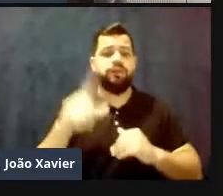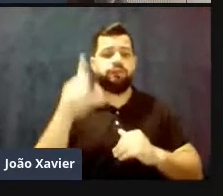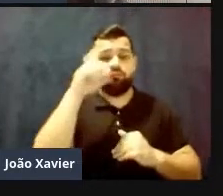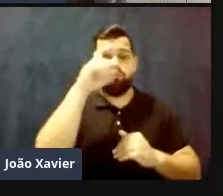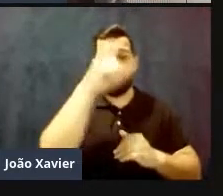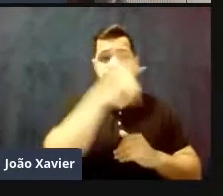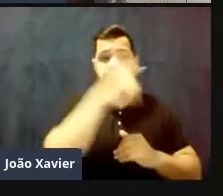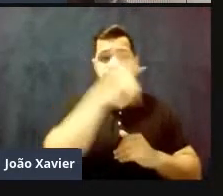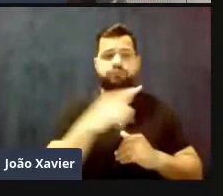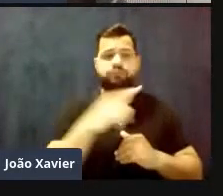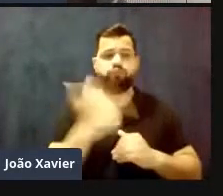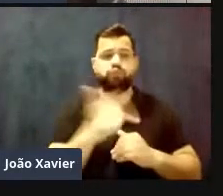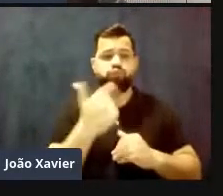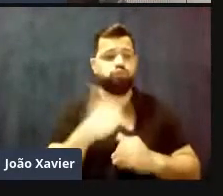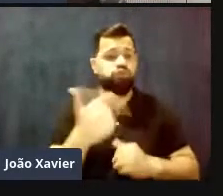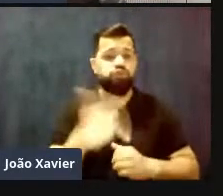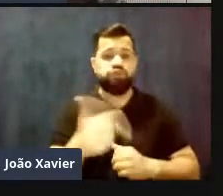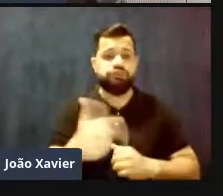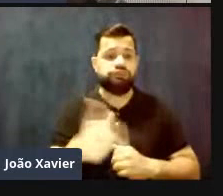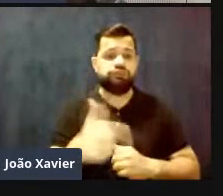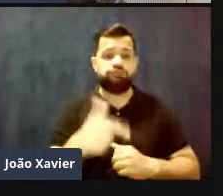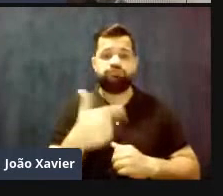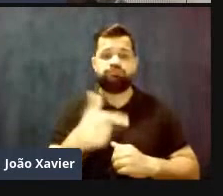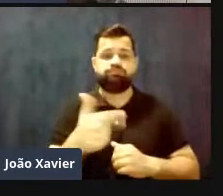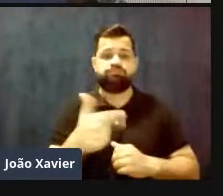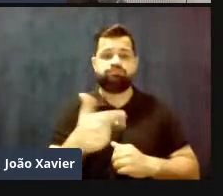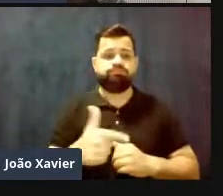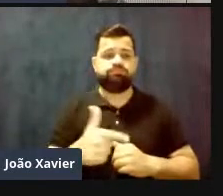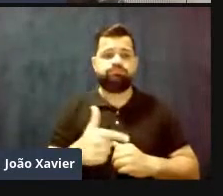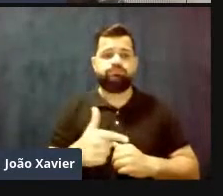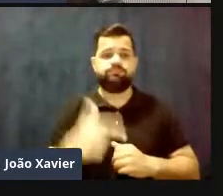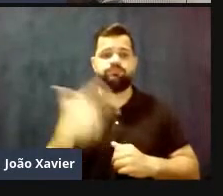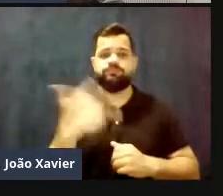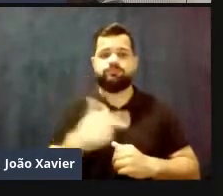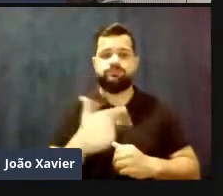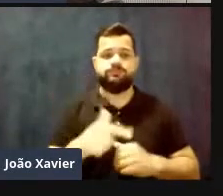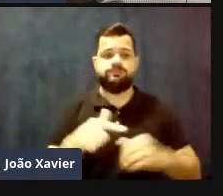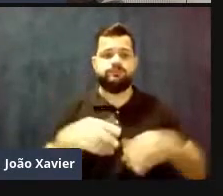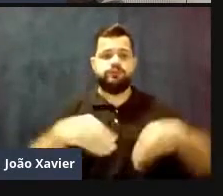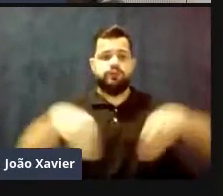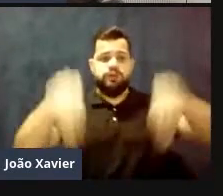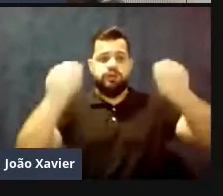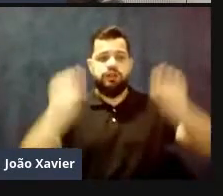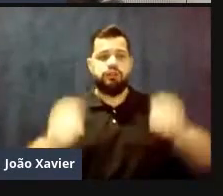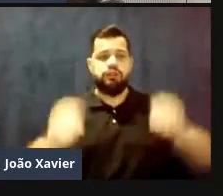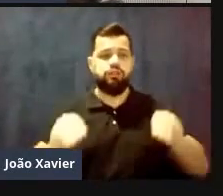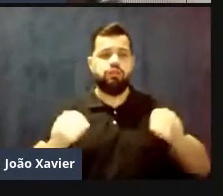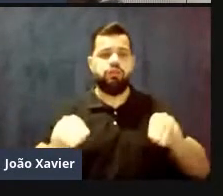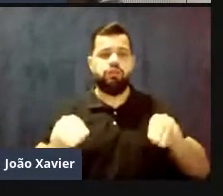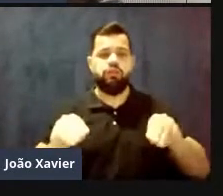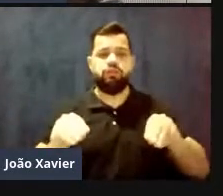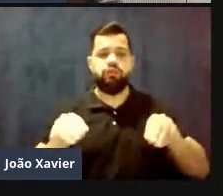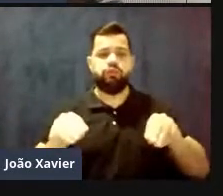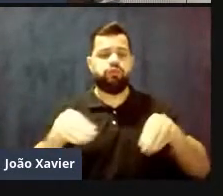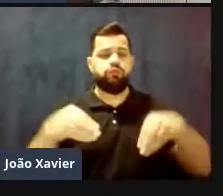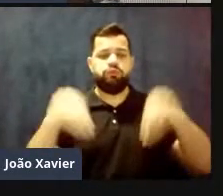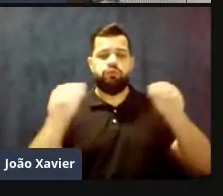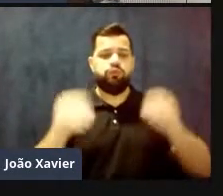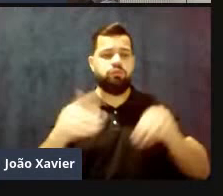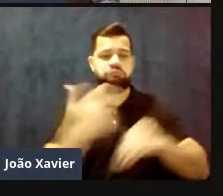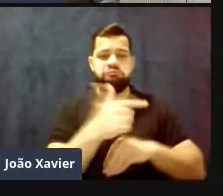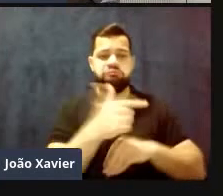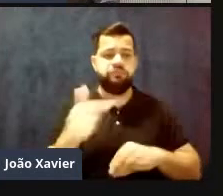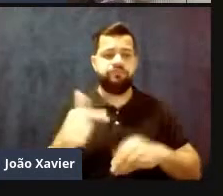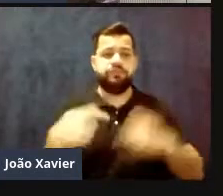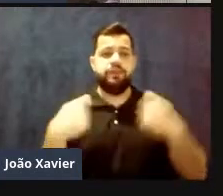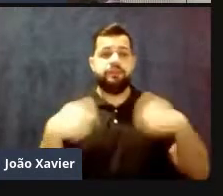aquele lençol, com aquele instrumento de cuidado do paciente. Então a gente teve que começar a galgar muitas